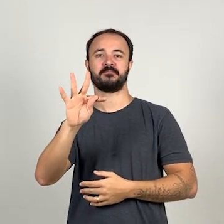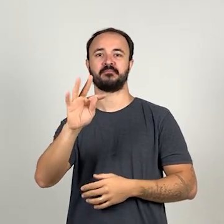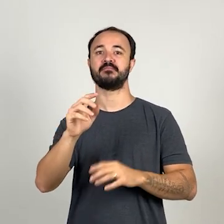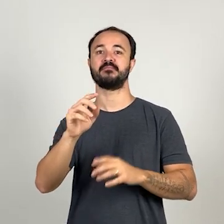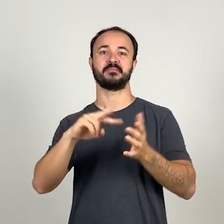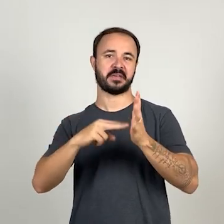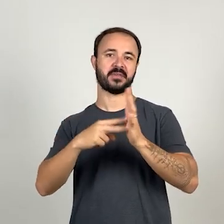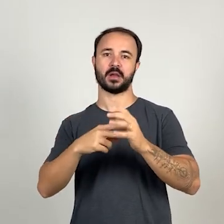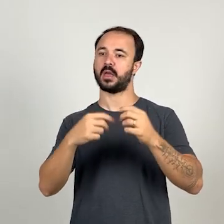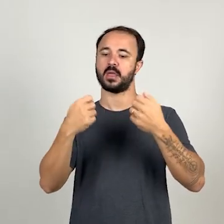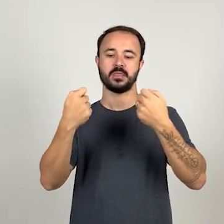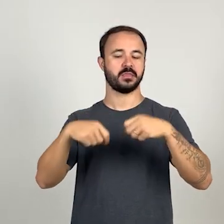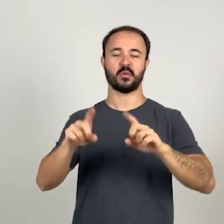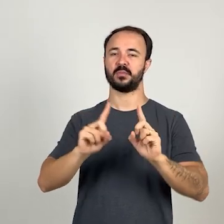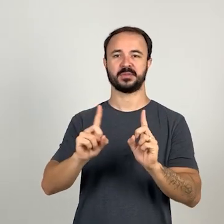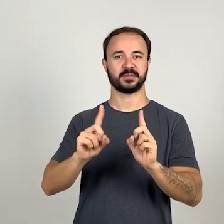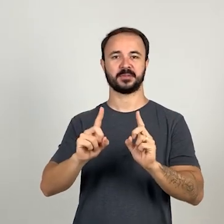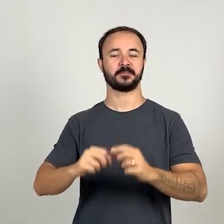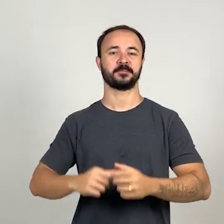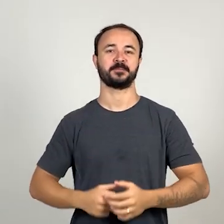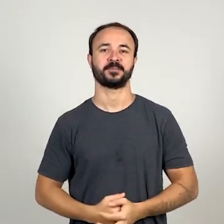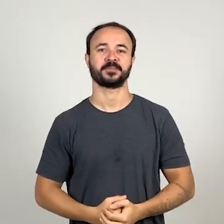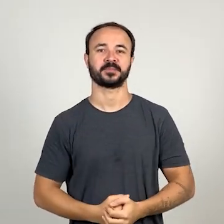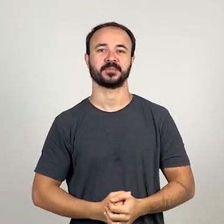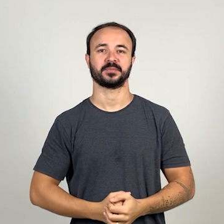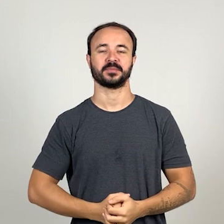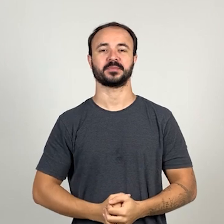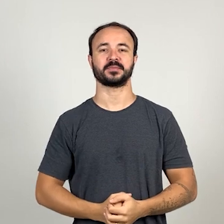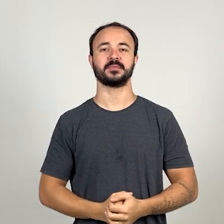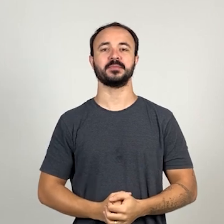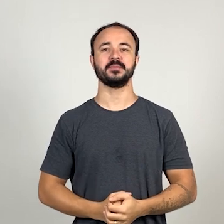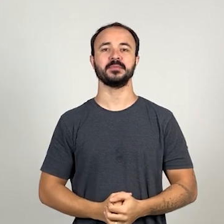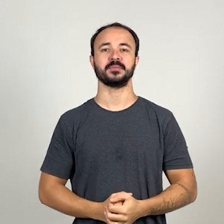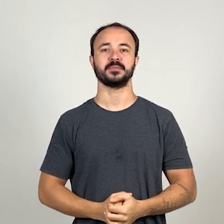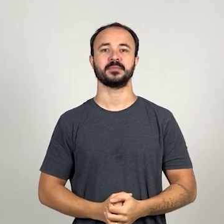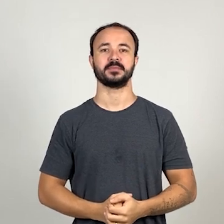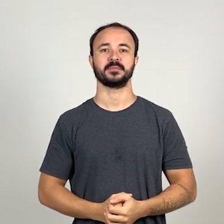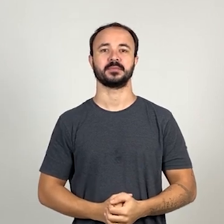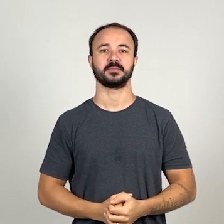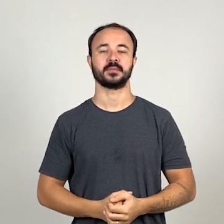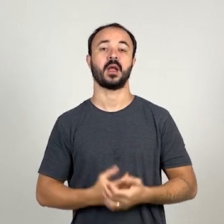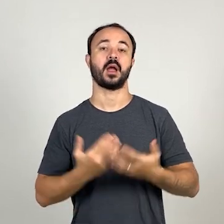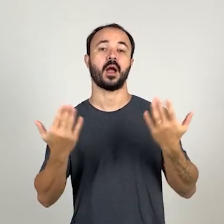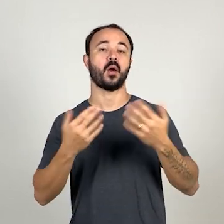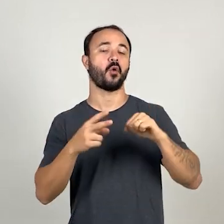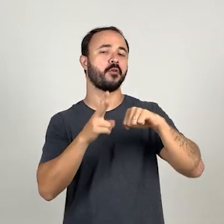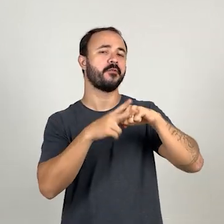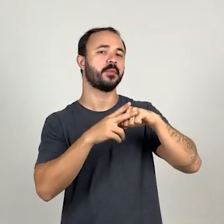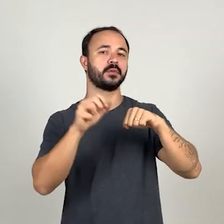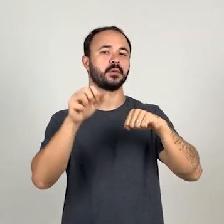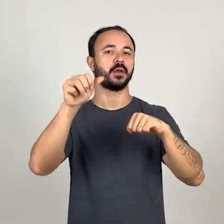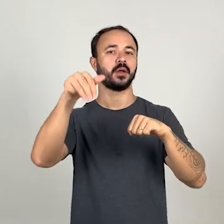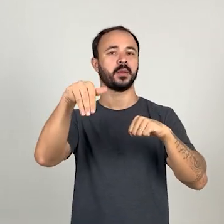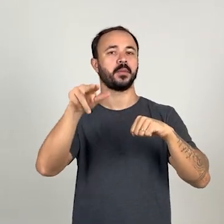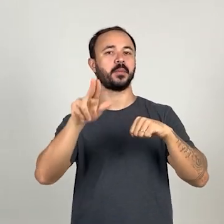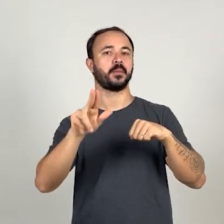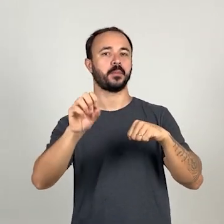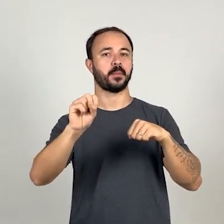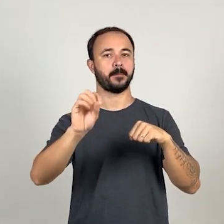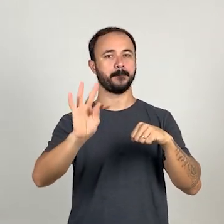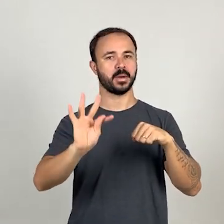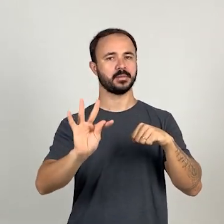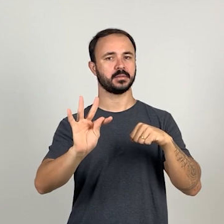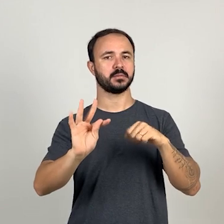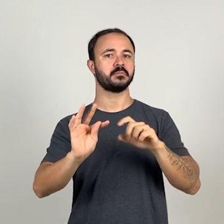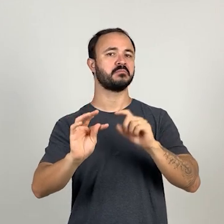não preciso. Já o verbo must, ele vai trazer uma obrigação. Principalmente quando a gente for falar